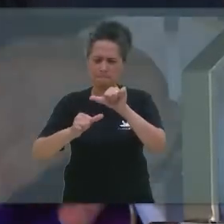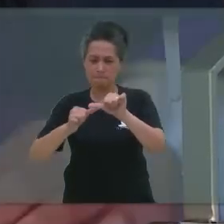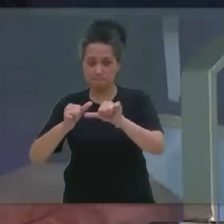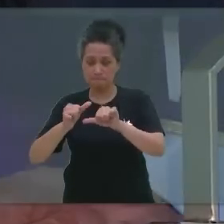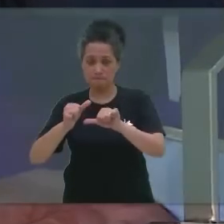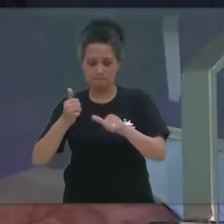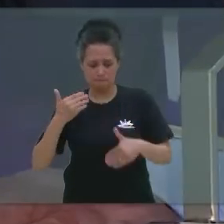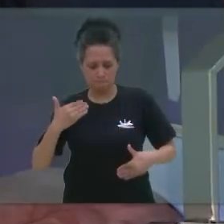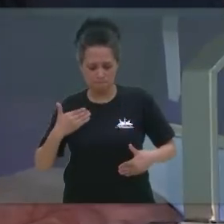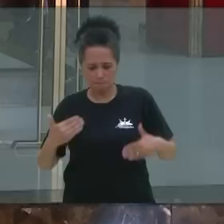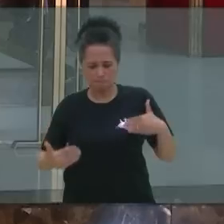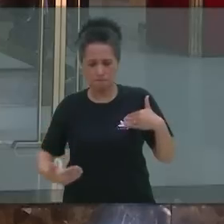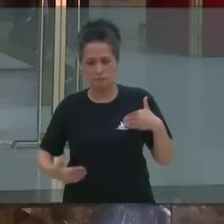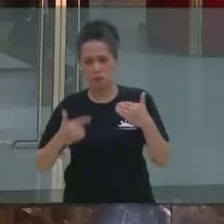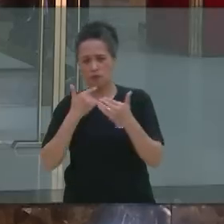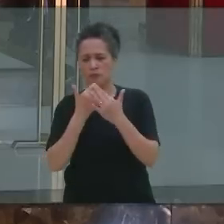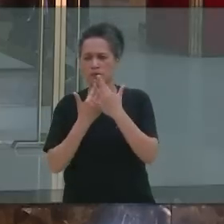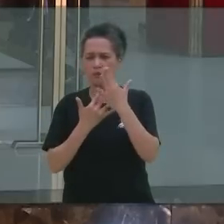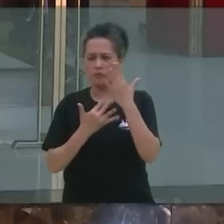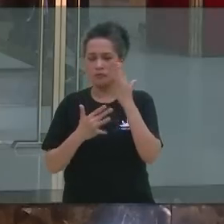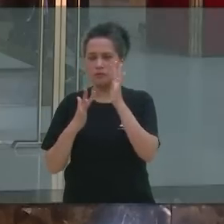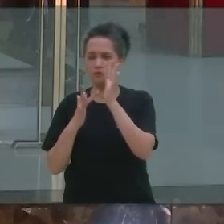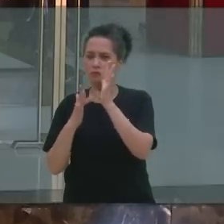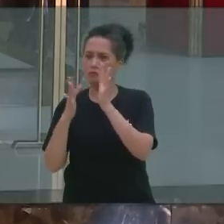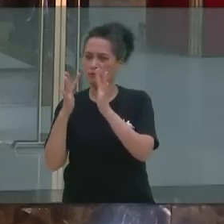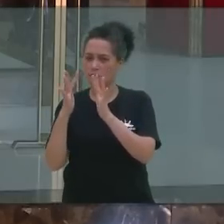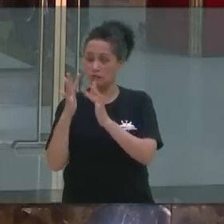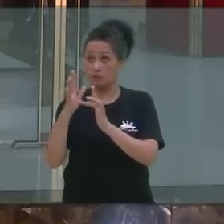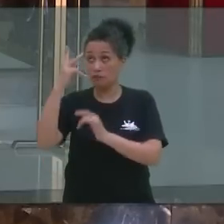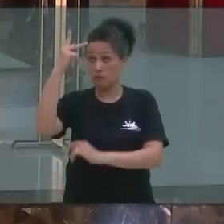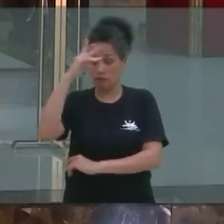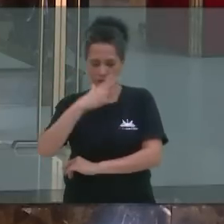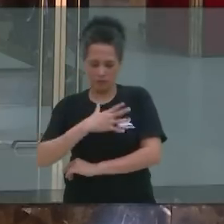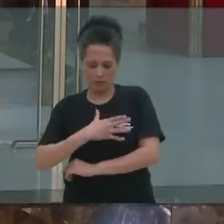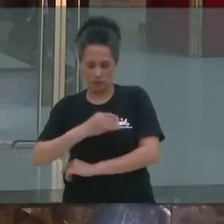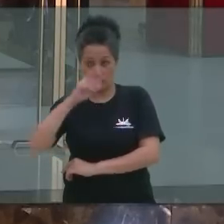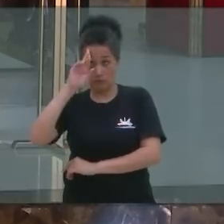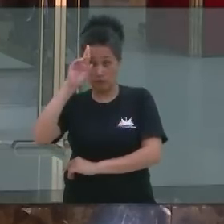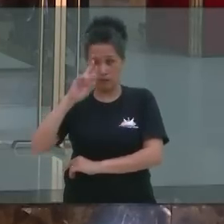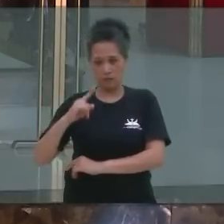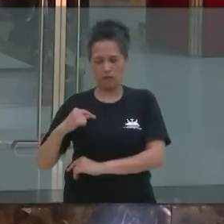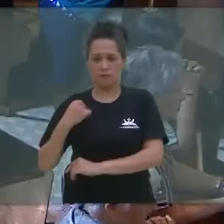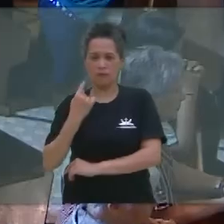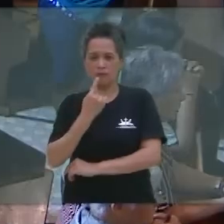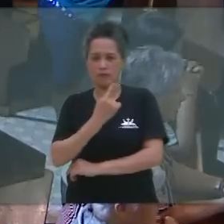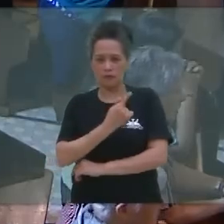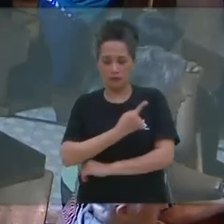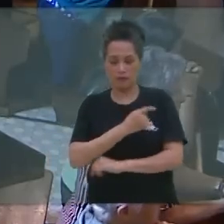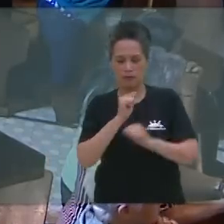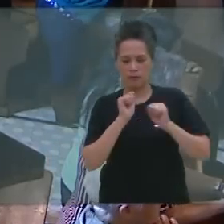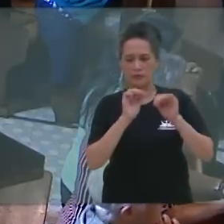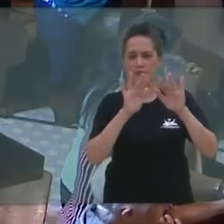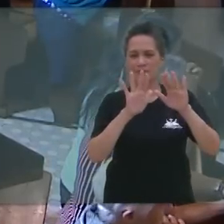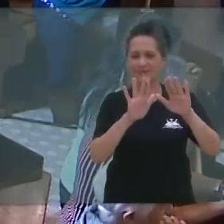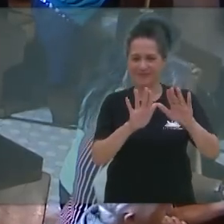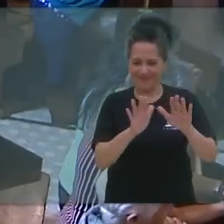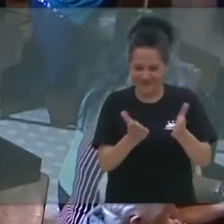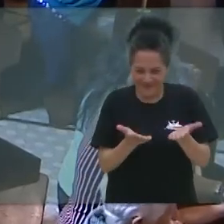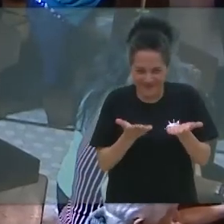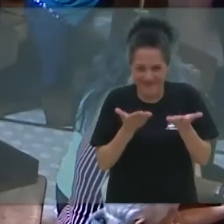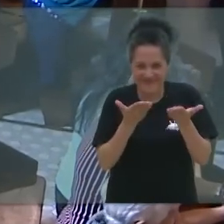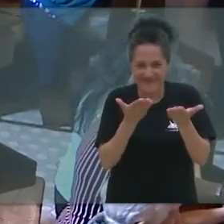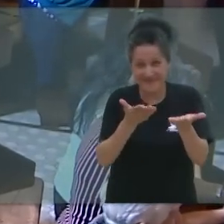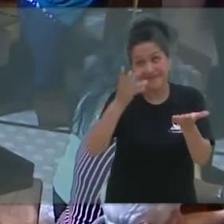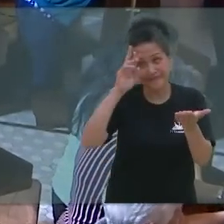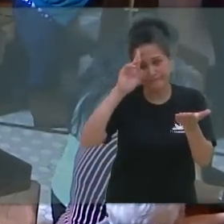para nós o corpo e o sangue de Jesus Cristo, vosso Filho e Senhor nosso. Santificai nossa oferenda,